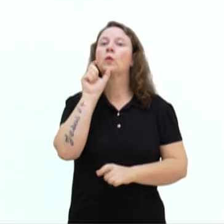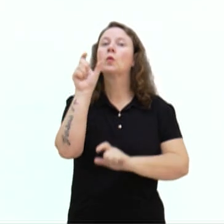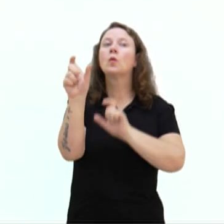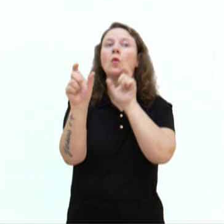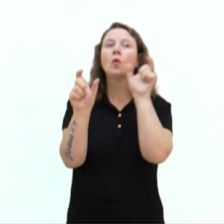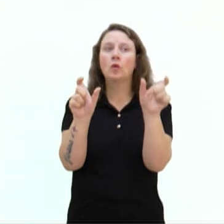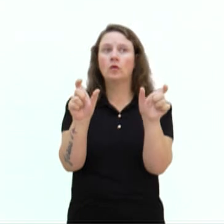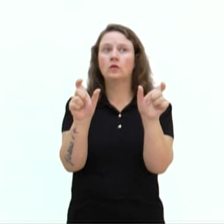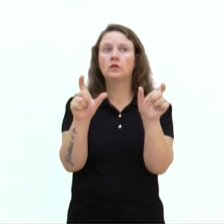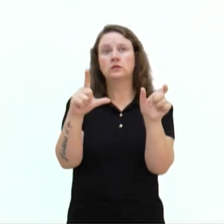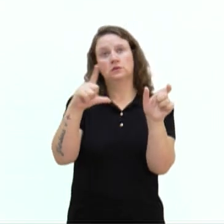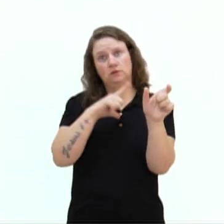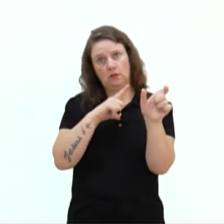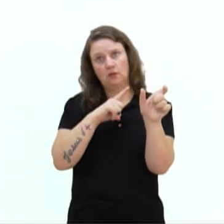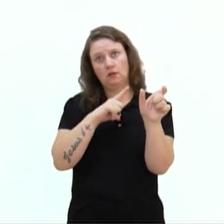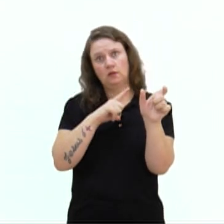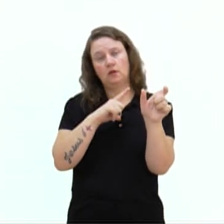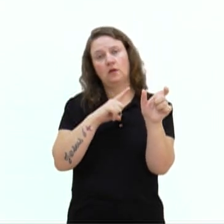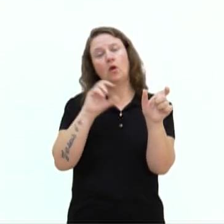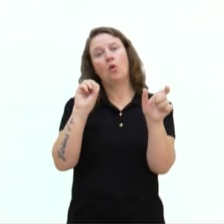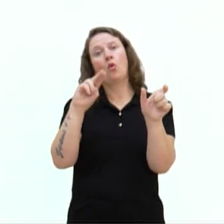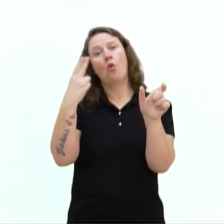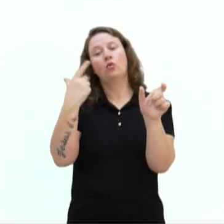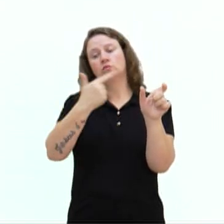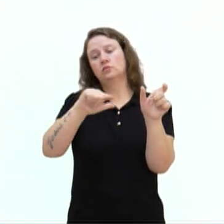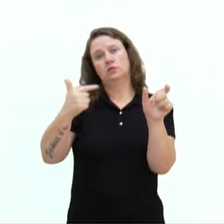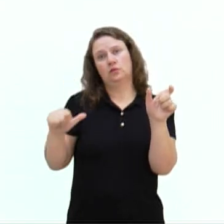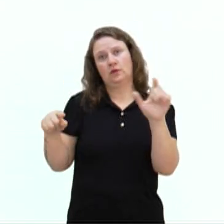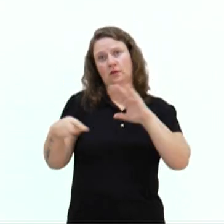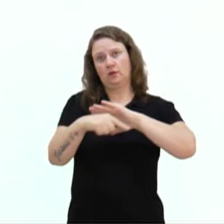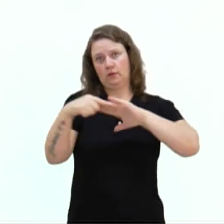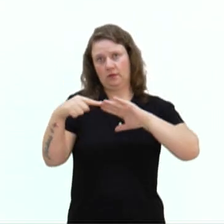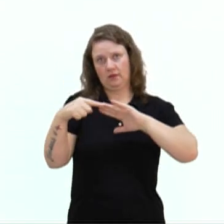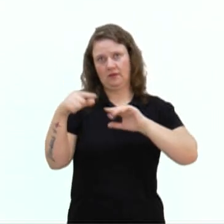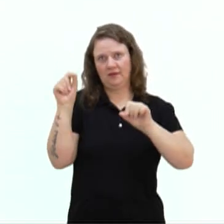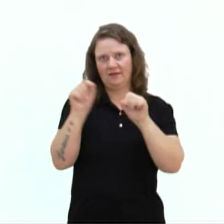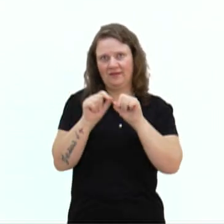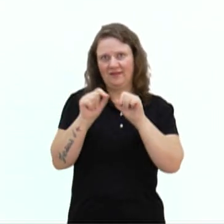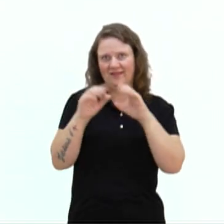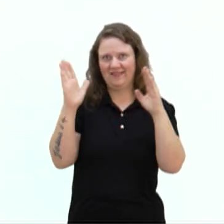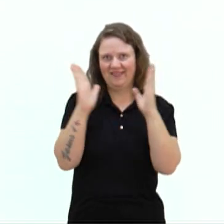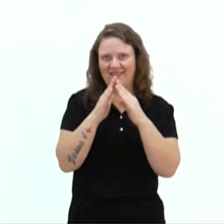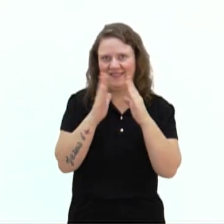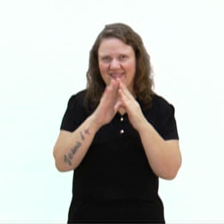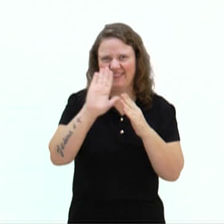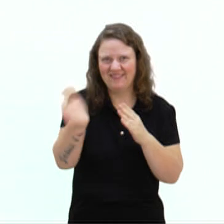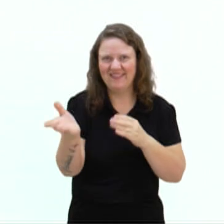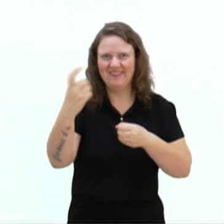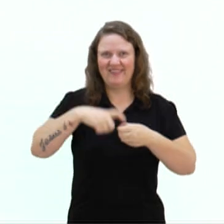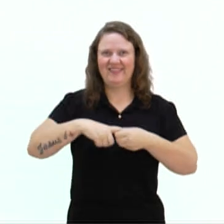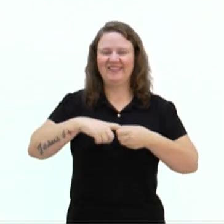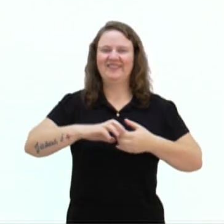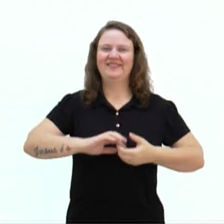palavras que vão hífen? Então vamos fazer em casa aí e já voltamos?